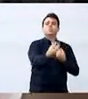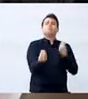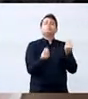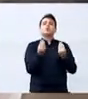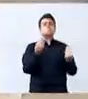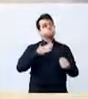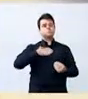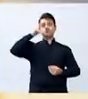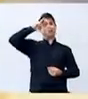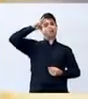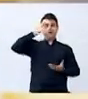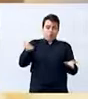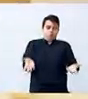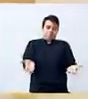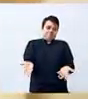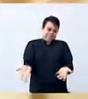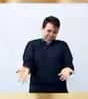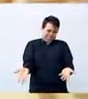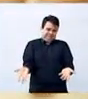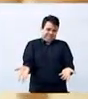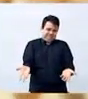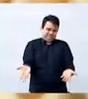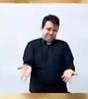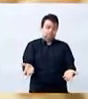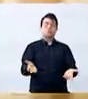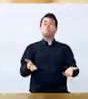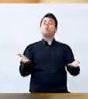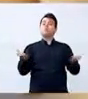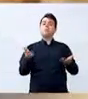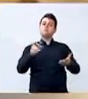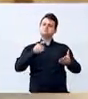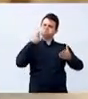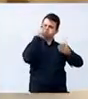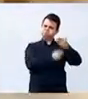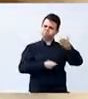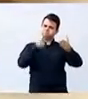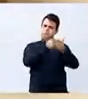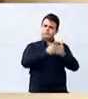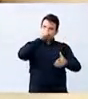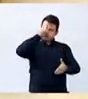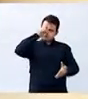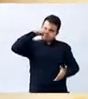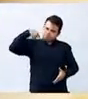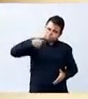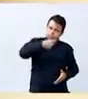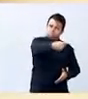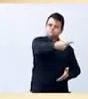é essa minha história, né? A gente hoje luta dia por dia, né?